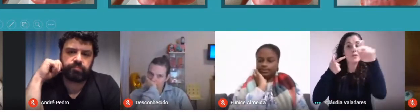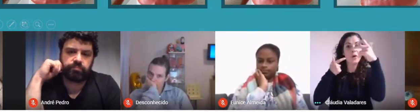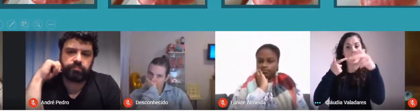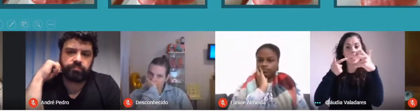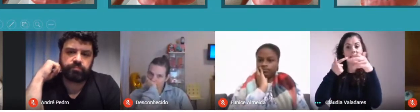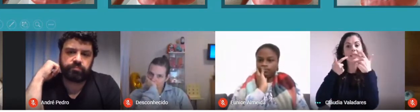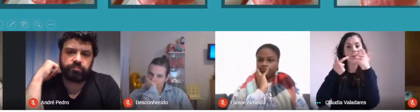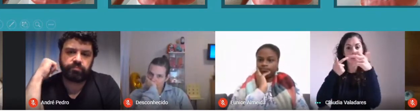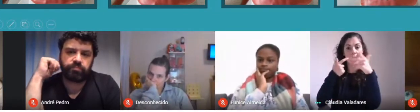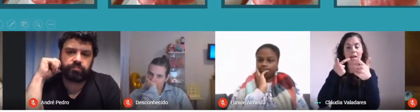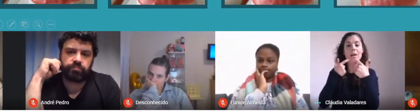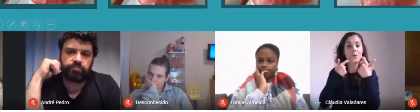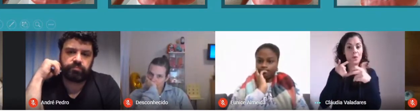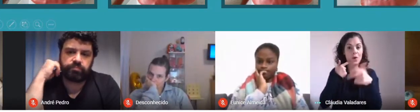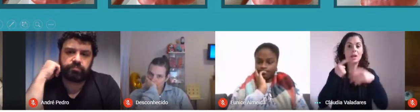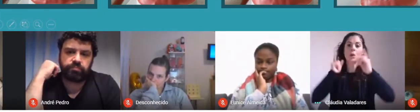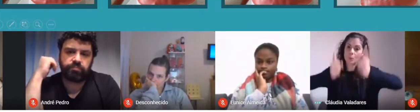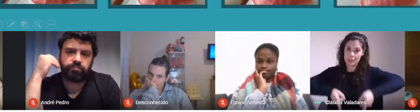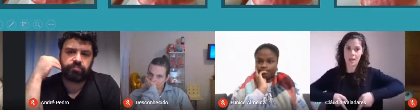para os lábios.